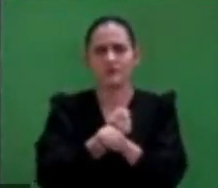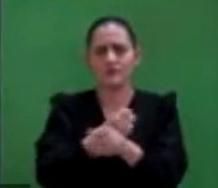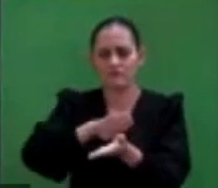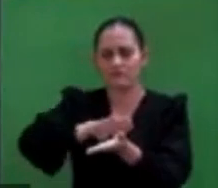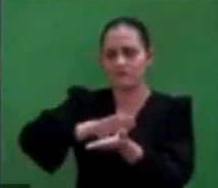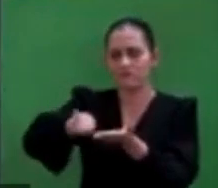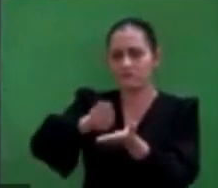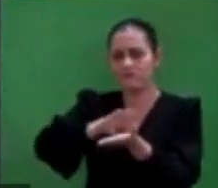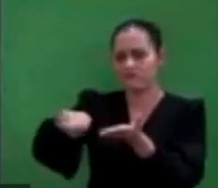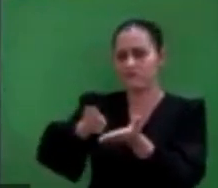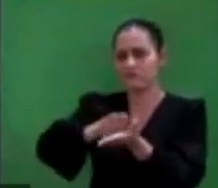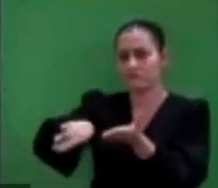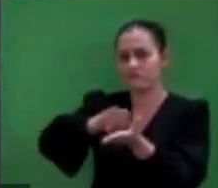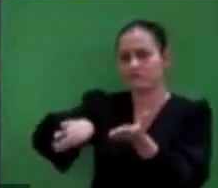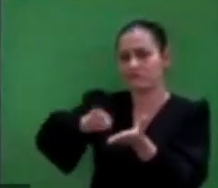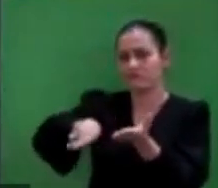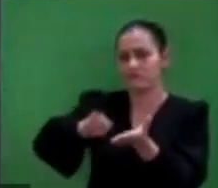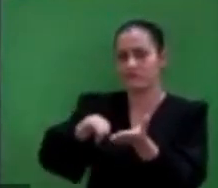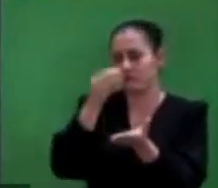Exclusão da licitação.